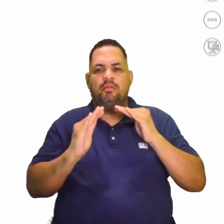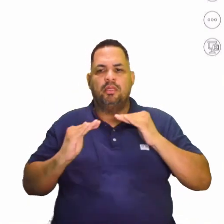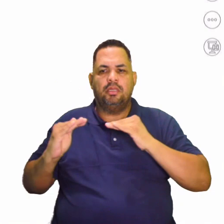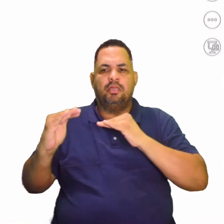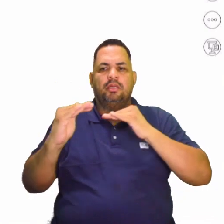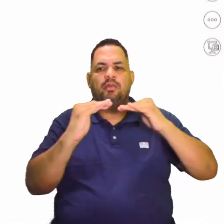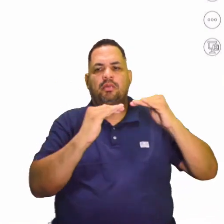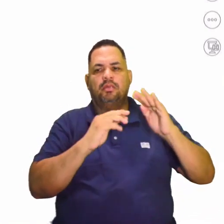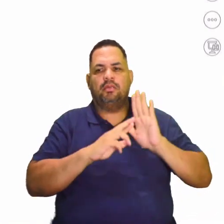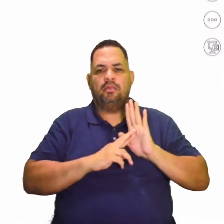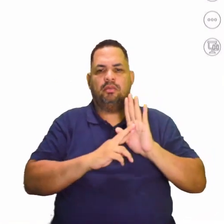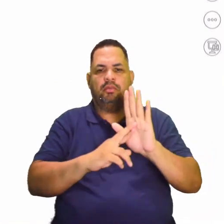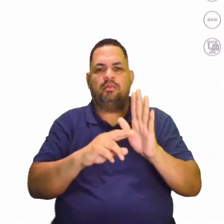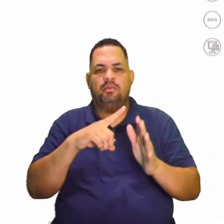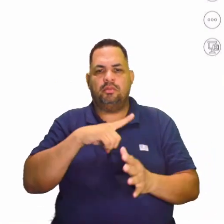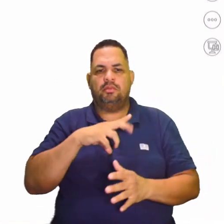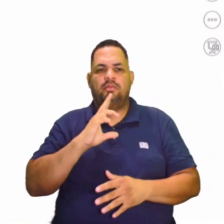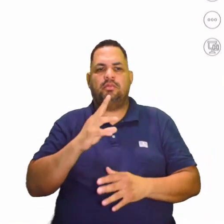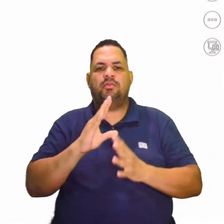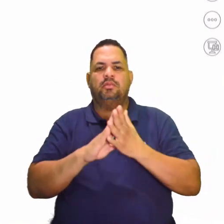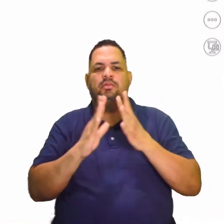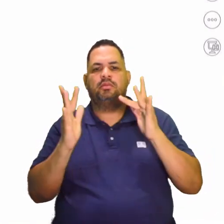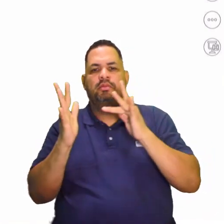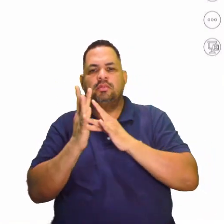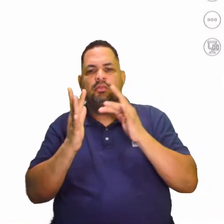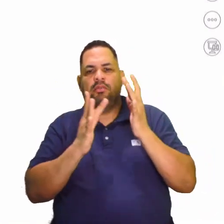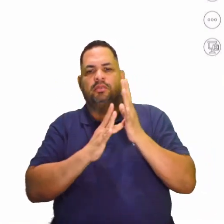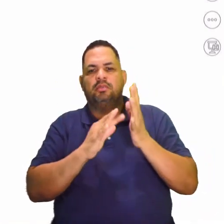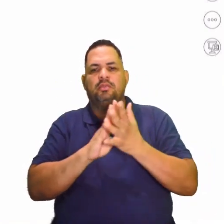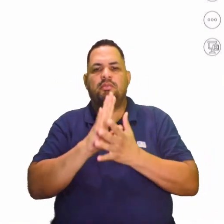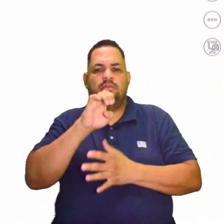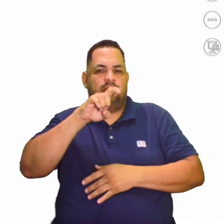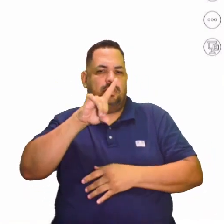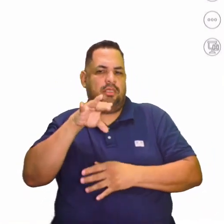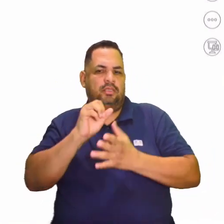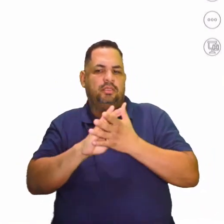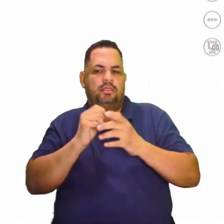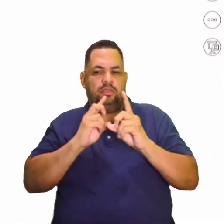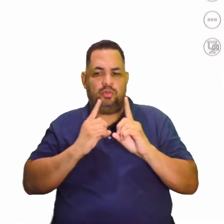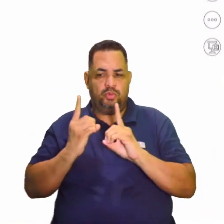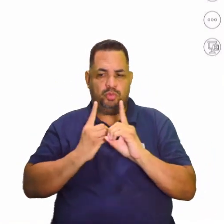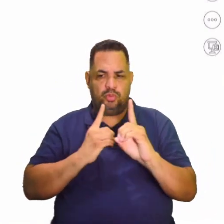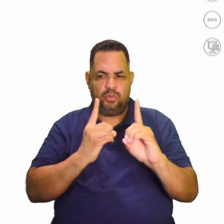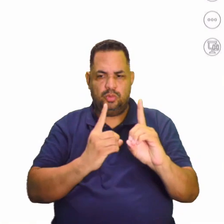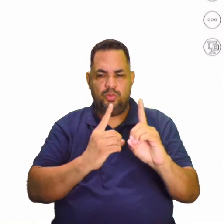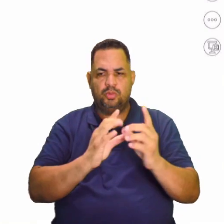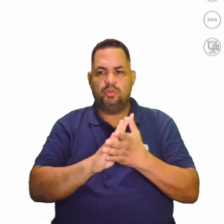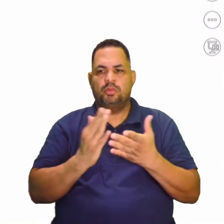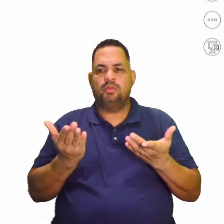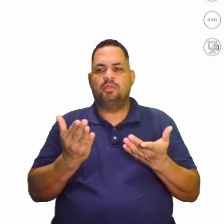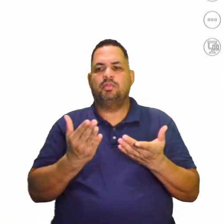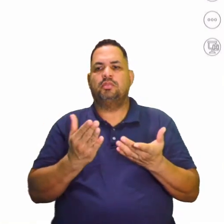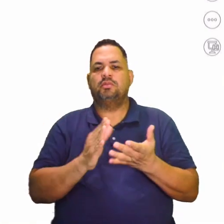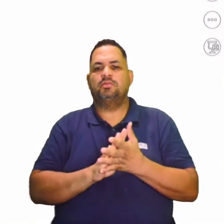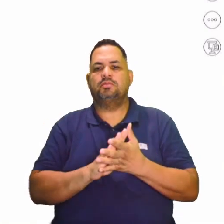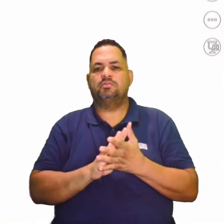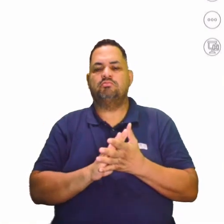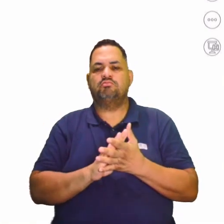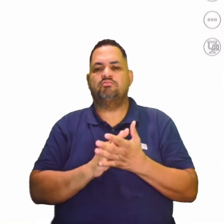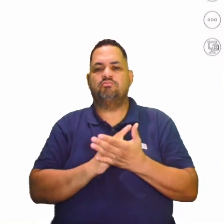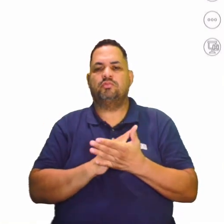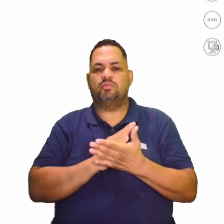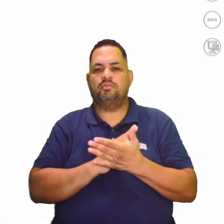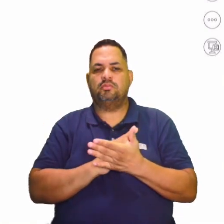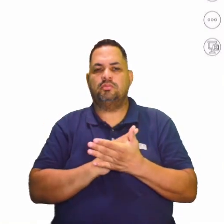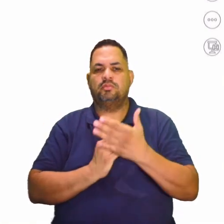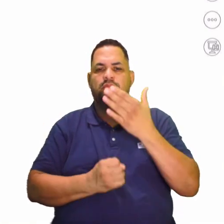representação. Então, havia sempre a figura de Cristo, Maria e os apóstolos. Essa arte prevaleceu entre os séculos V